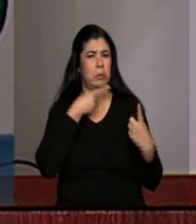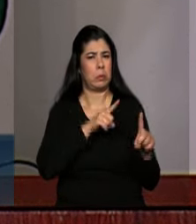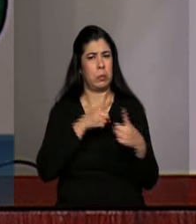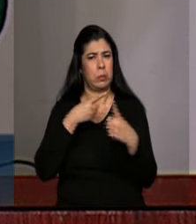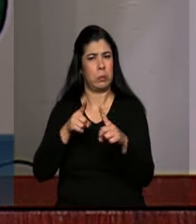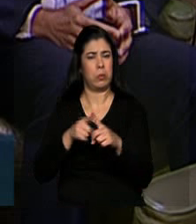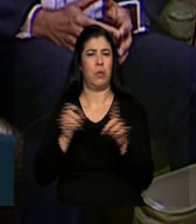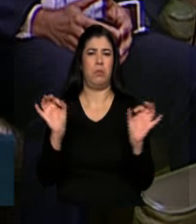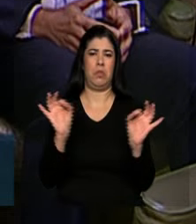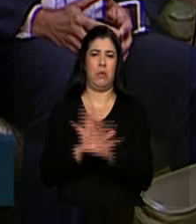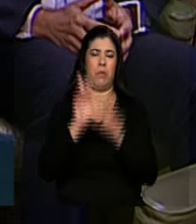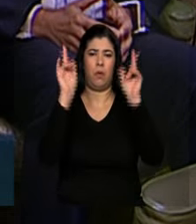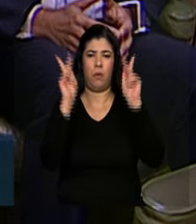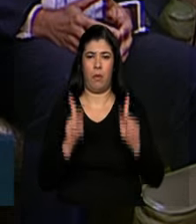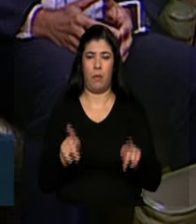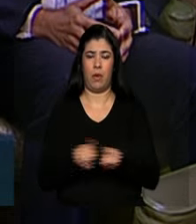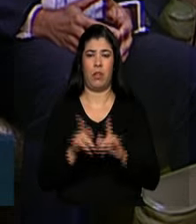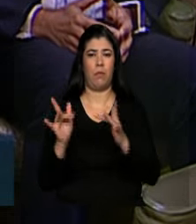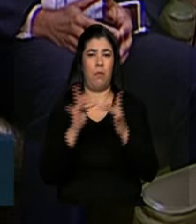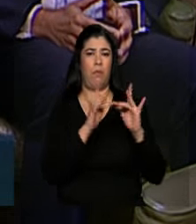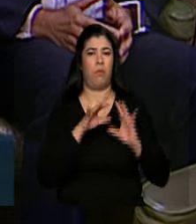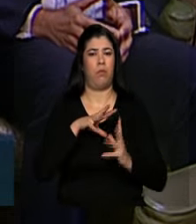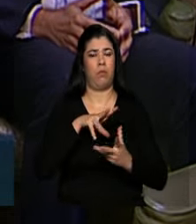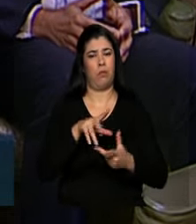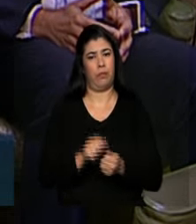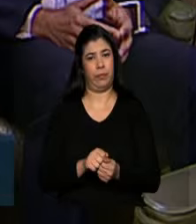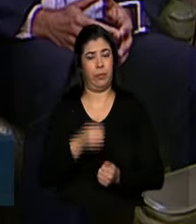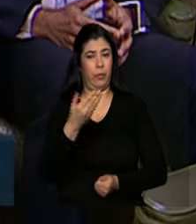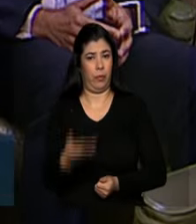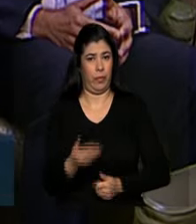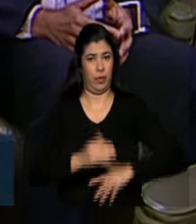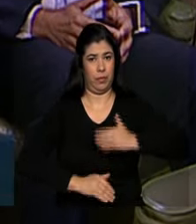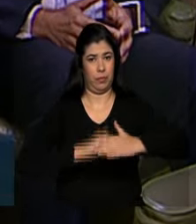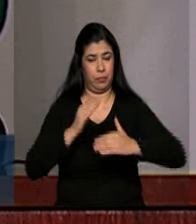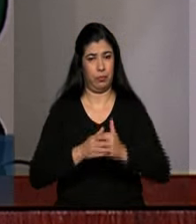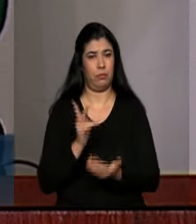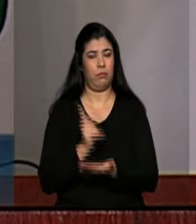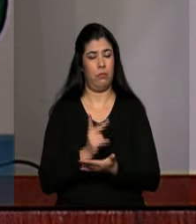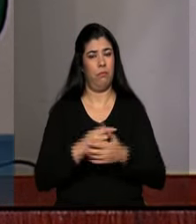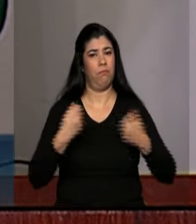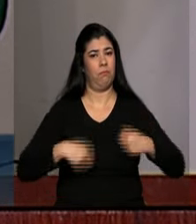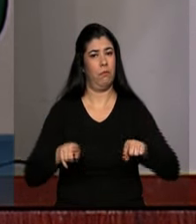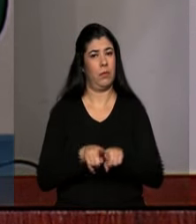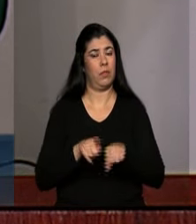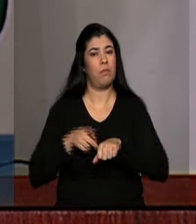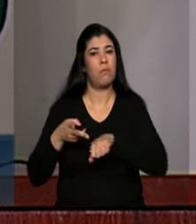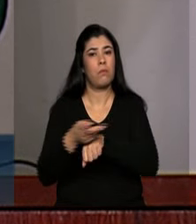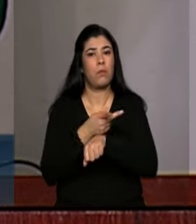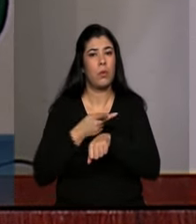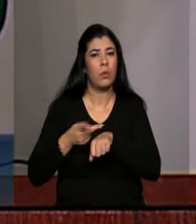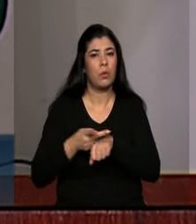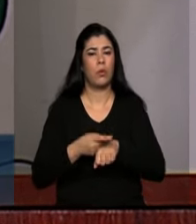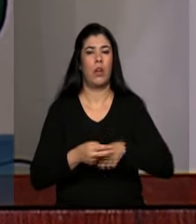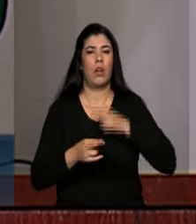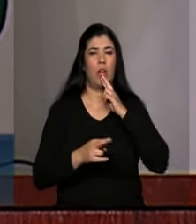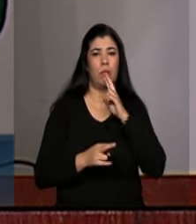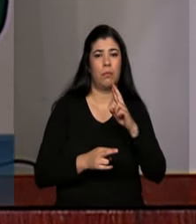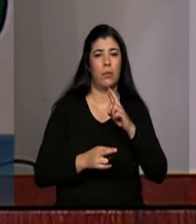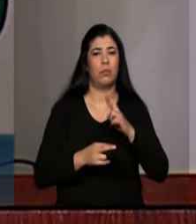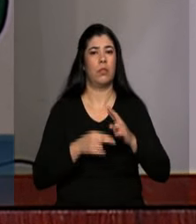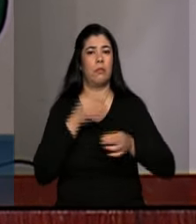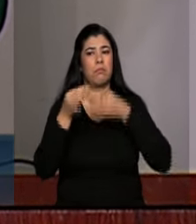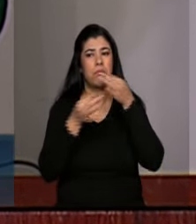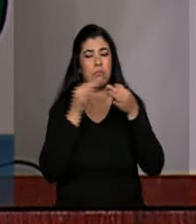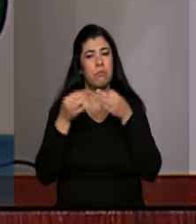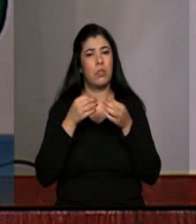estabilidade mundiais. Nesse contexto de crescente instabilidade, é preciso buscar soluções compartilhadas para